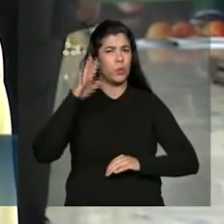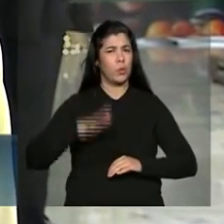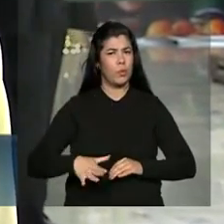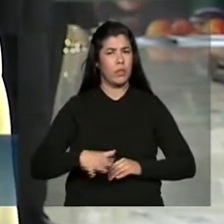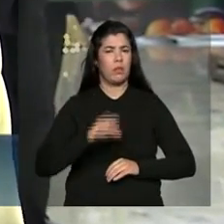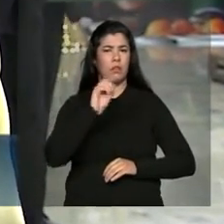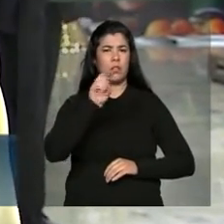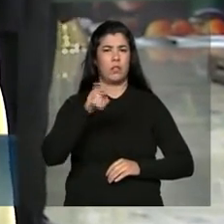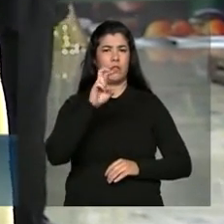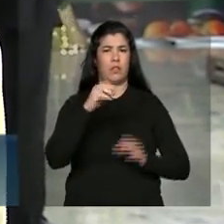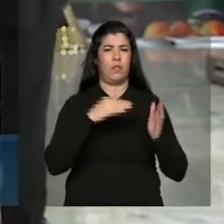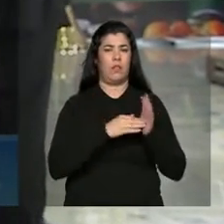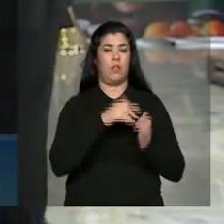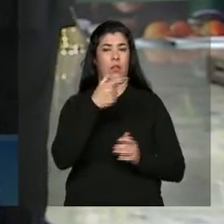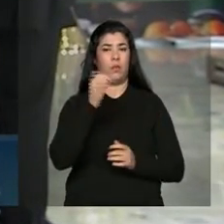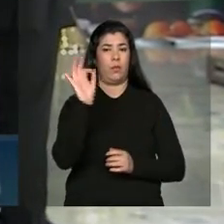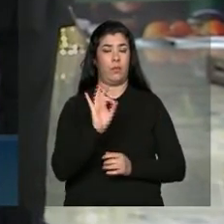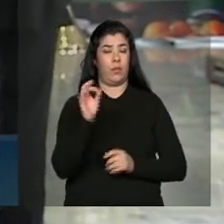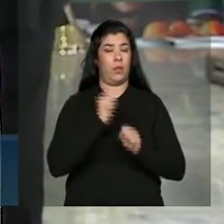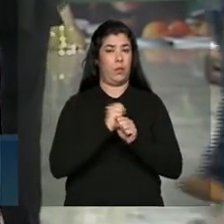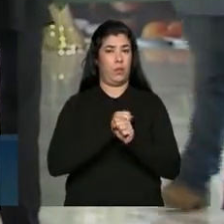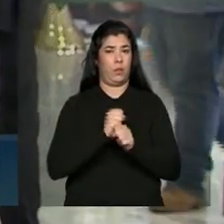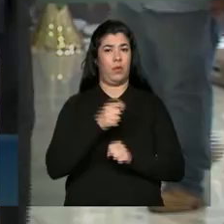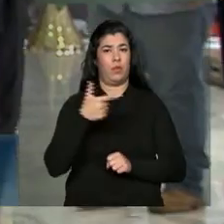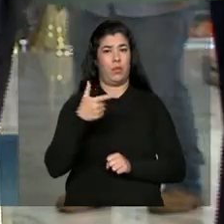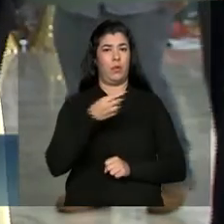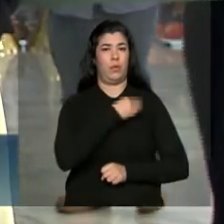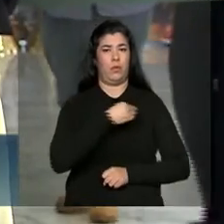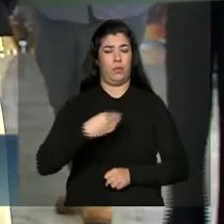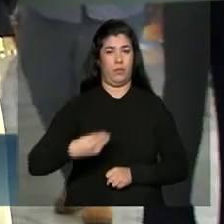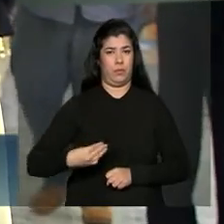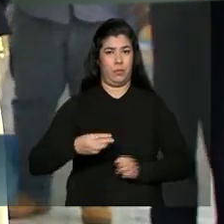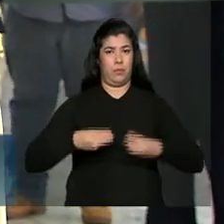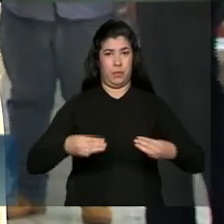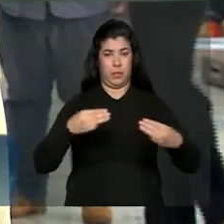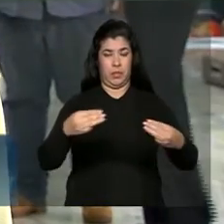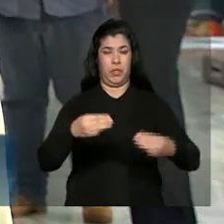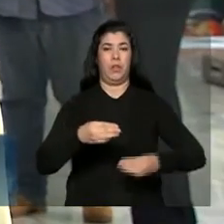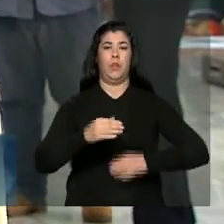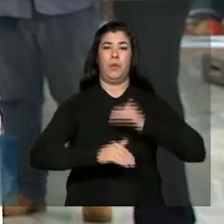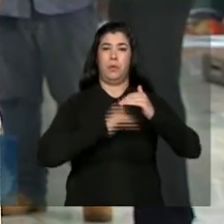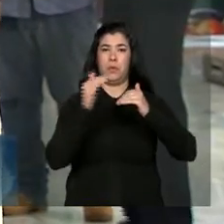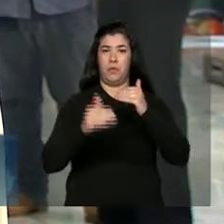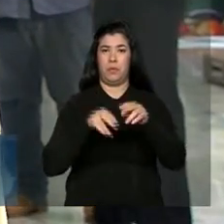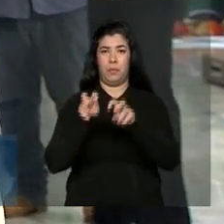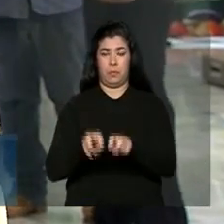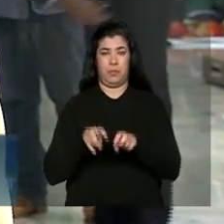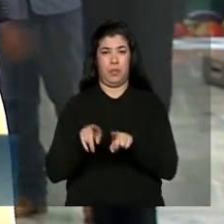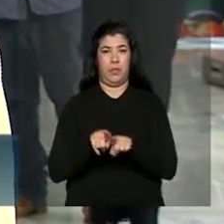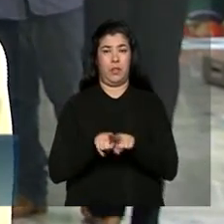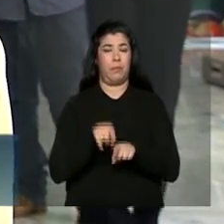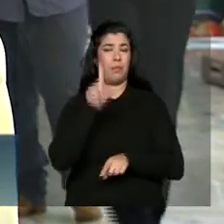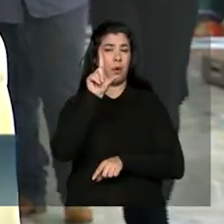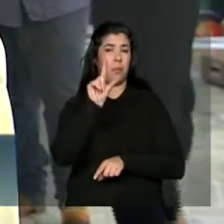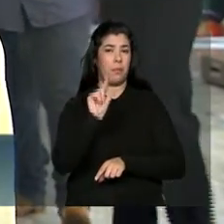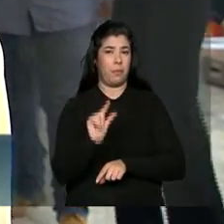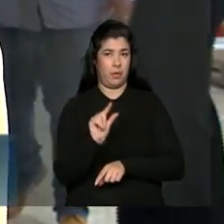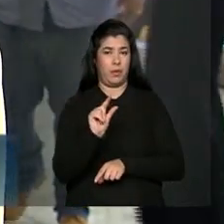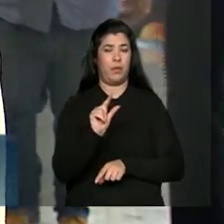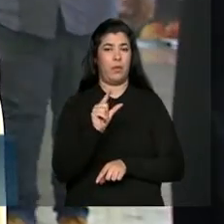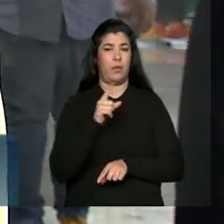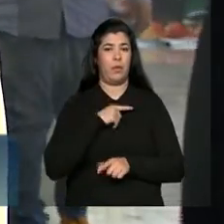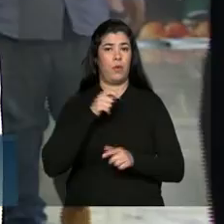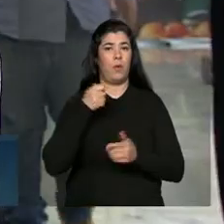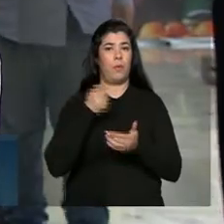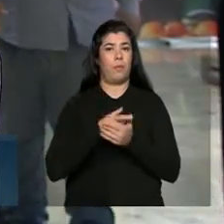entre 0,5% e 2% ao ano, segundo o Ministério do Desenvolvimento Agrário. Além disso, é a menor taxa de